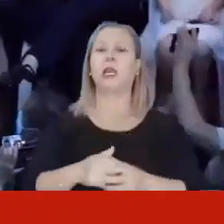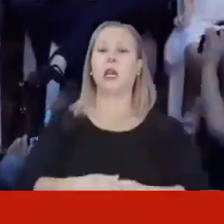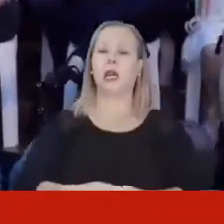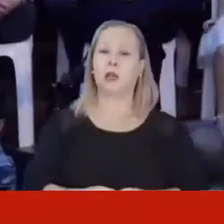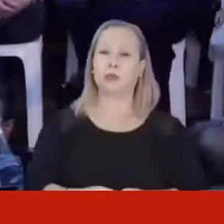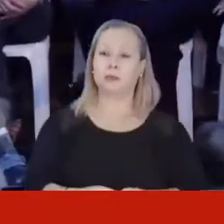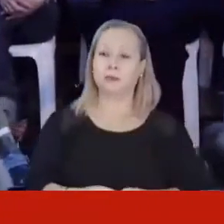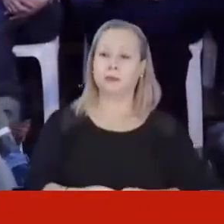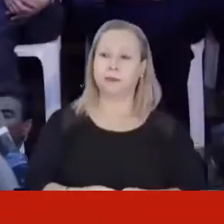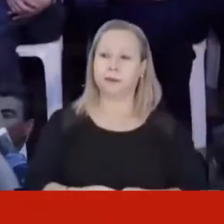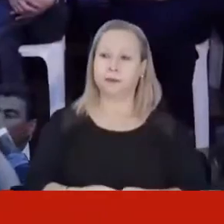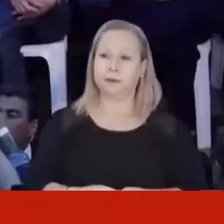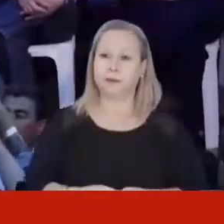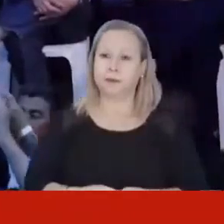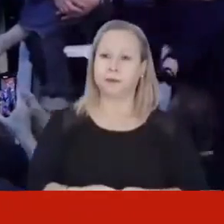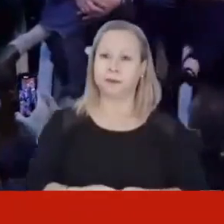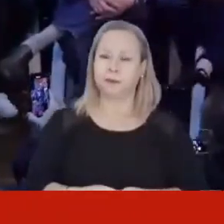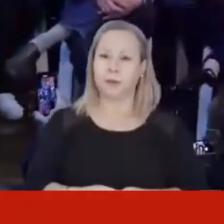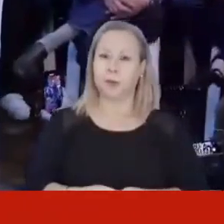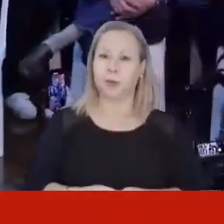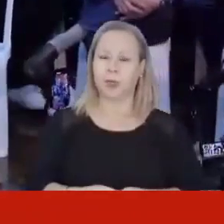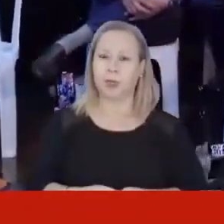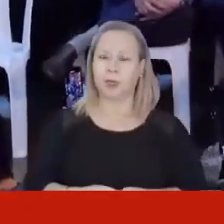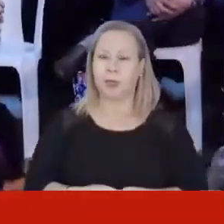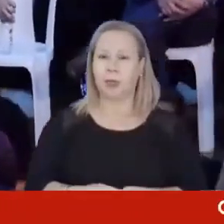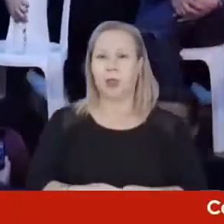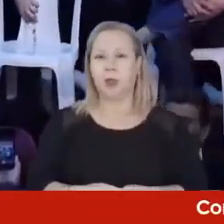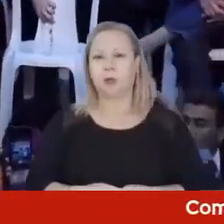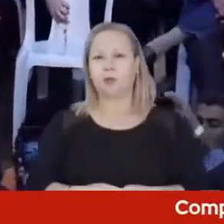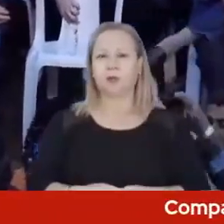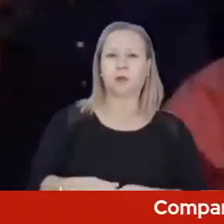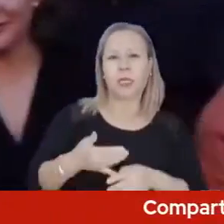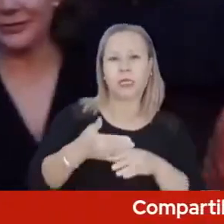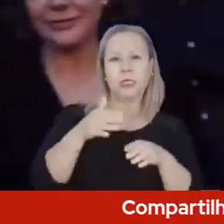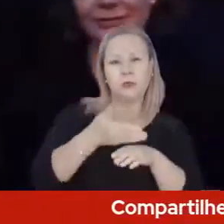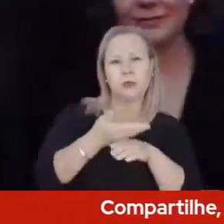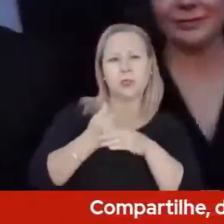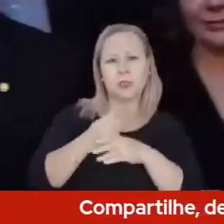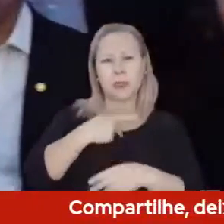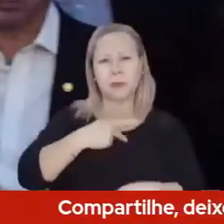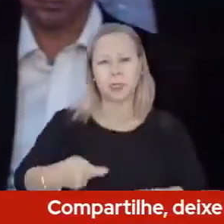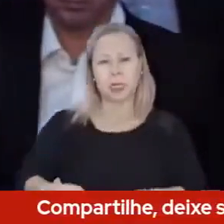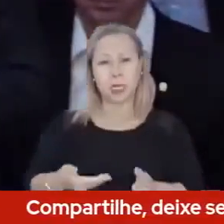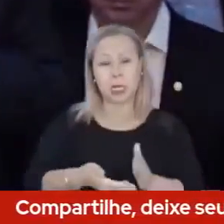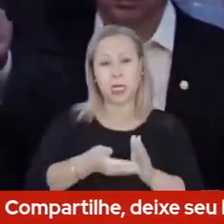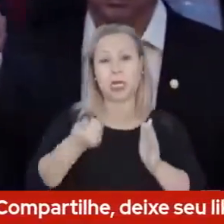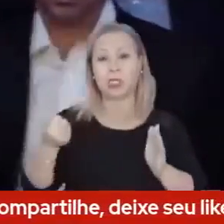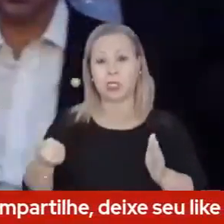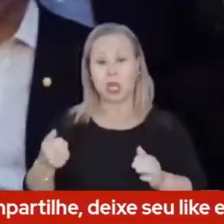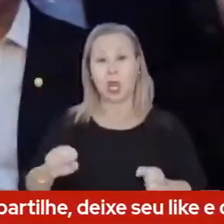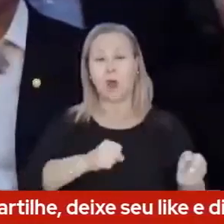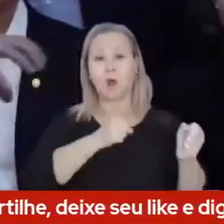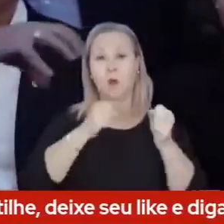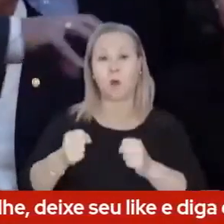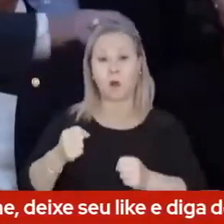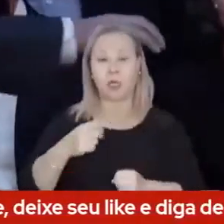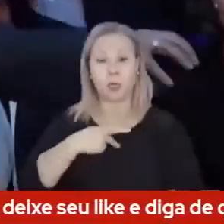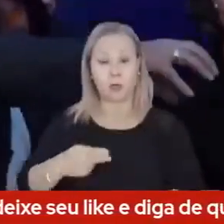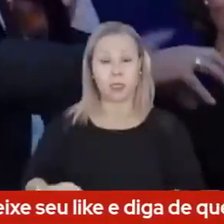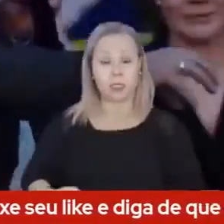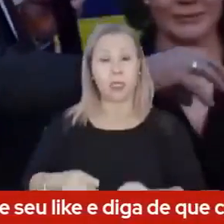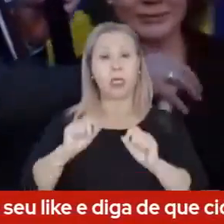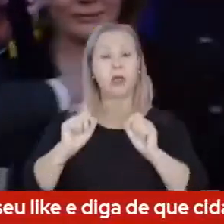o semipresidencialismo. Ele já quer tirar o poder do presidente para que o poder fique na Câmara